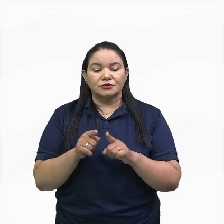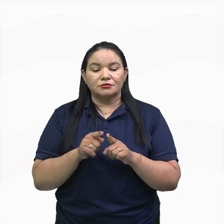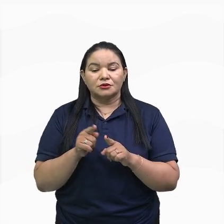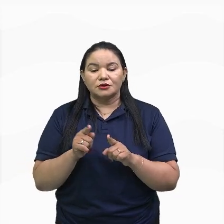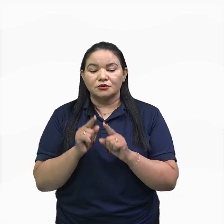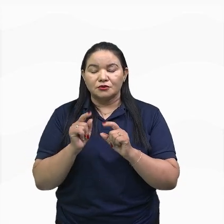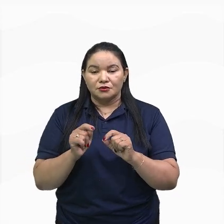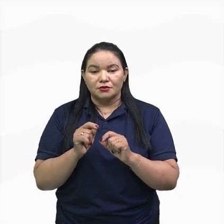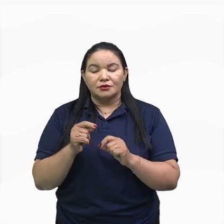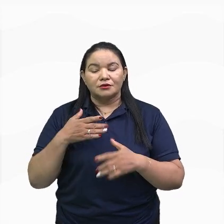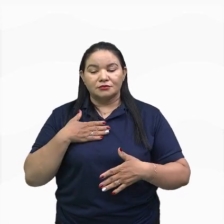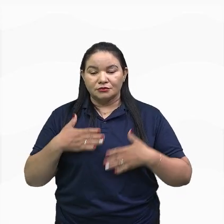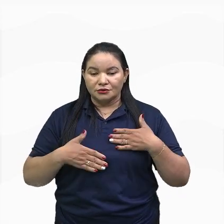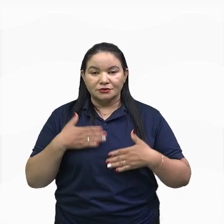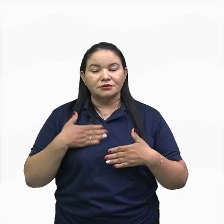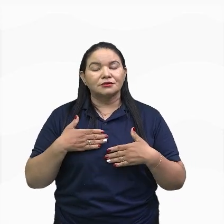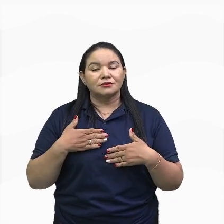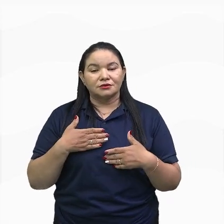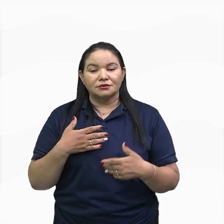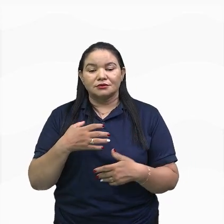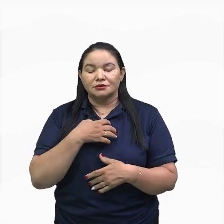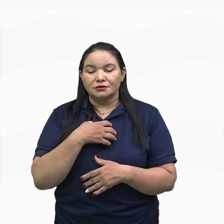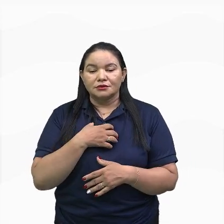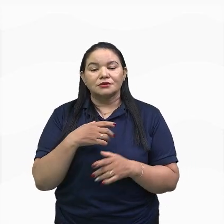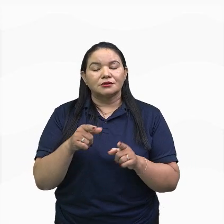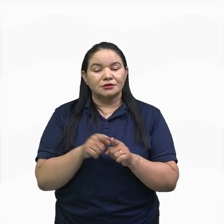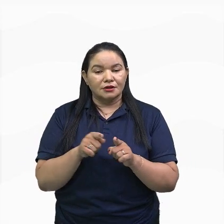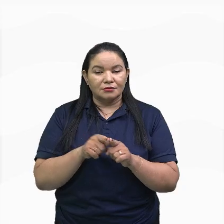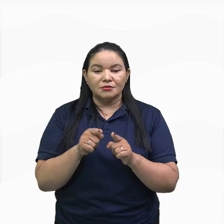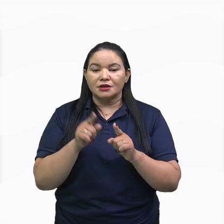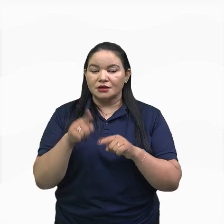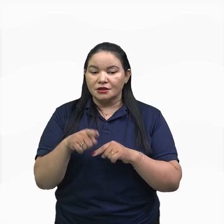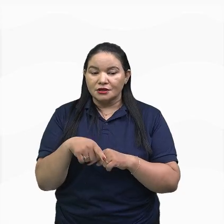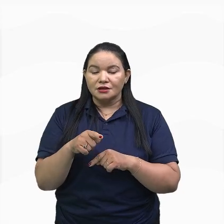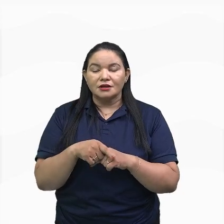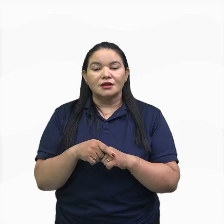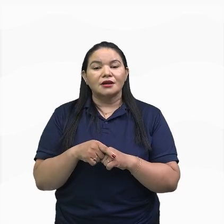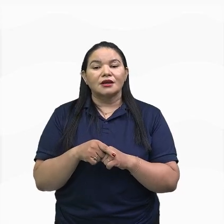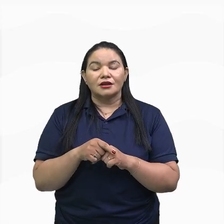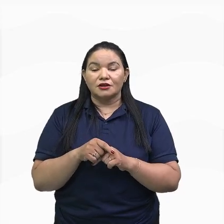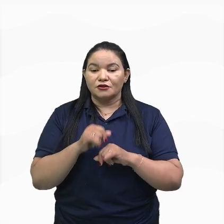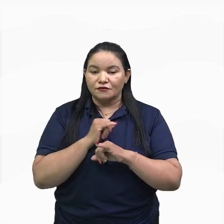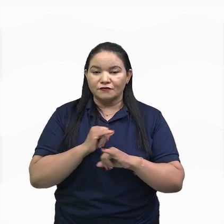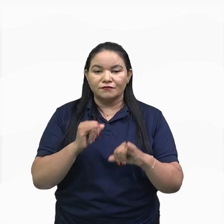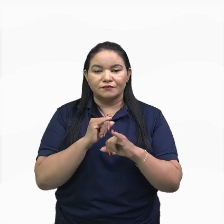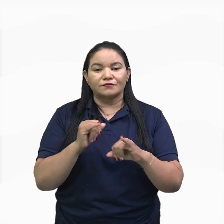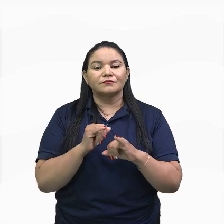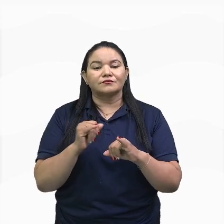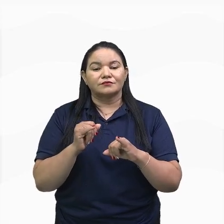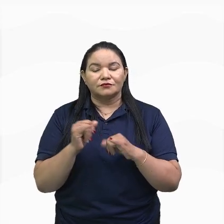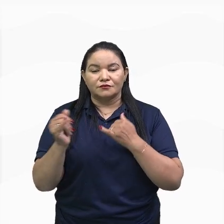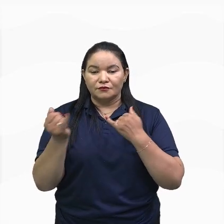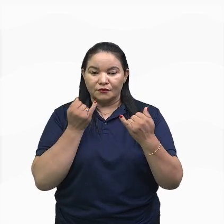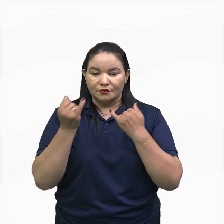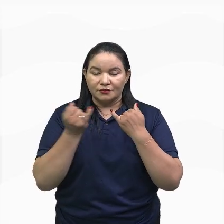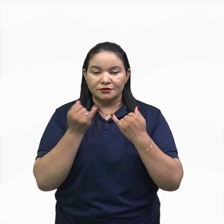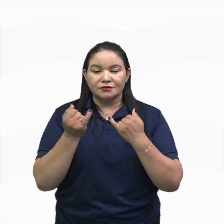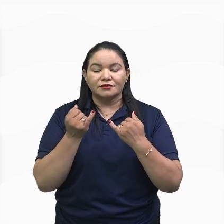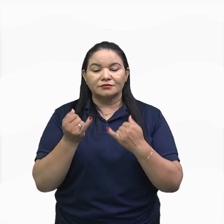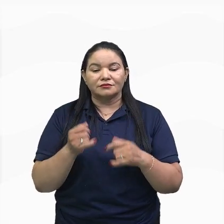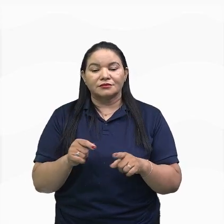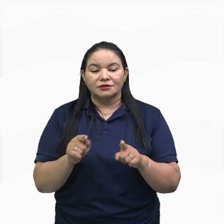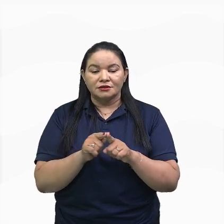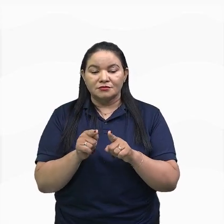fazer trejeitos, tudo isto passa informação. E também a